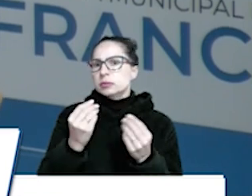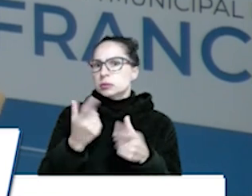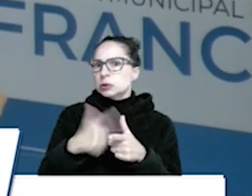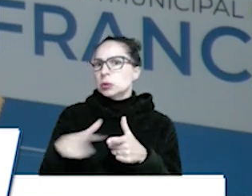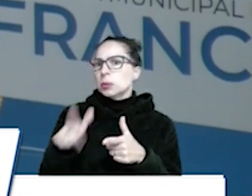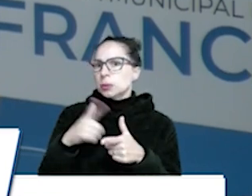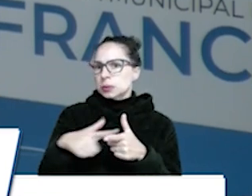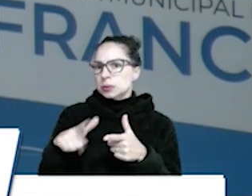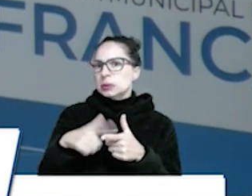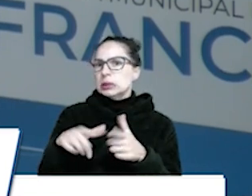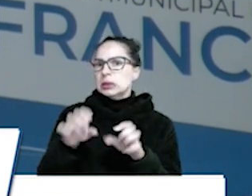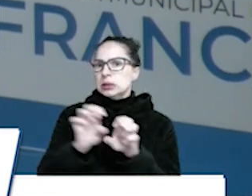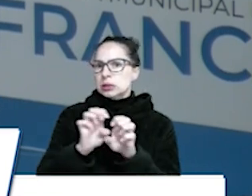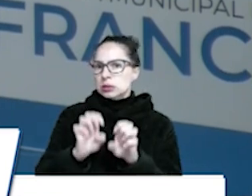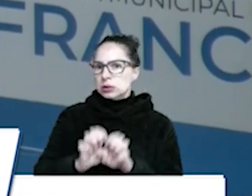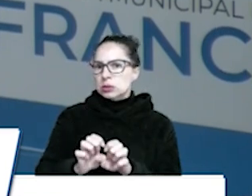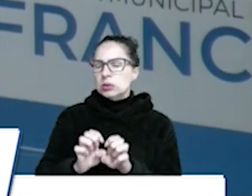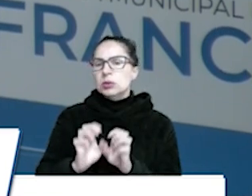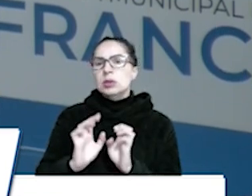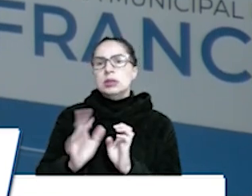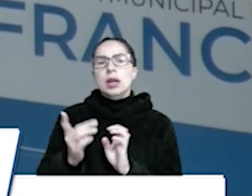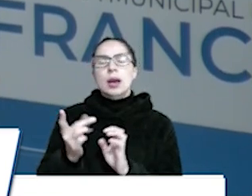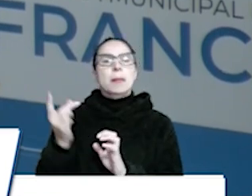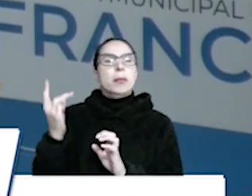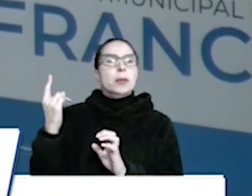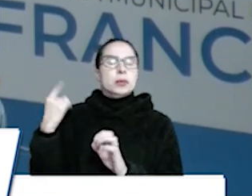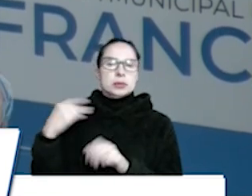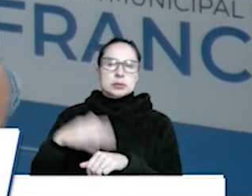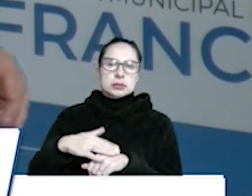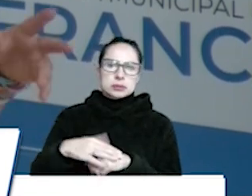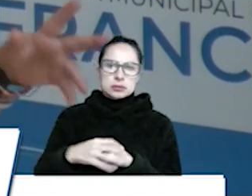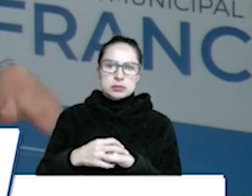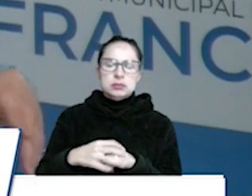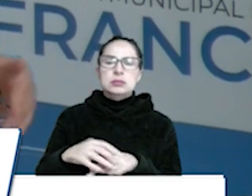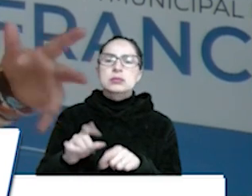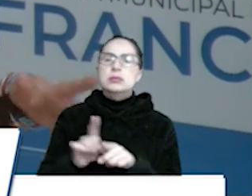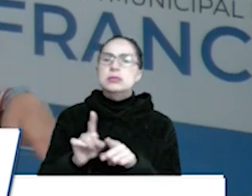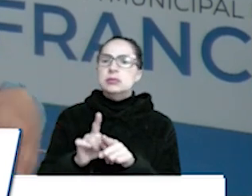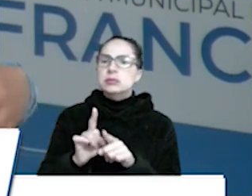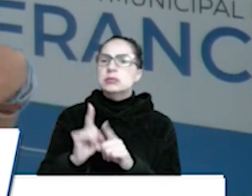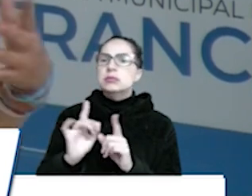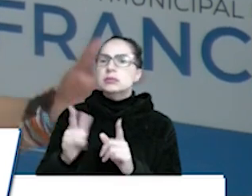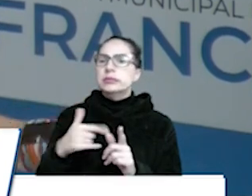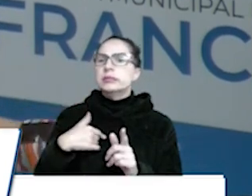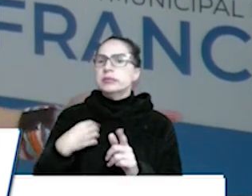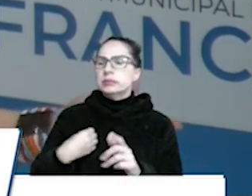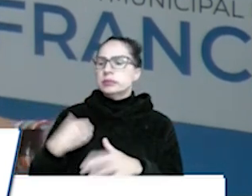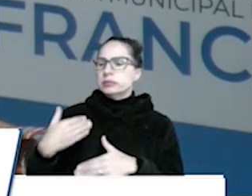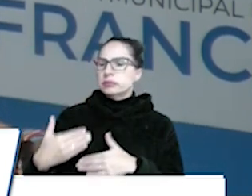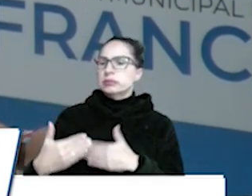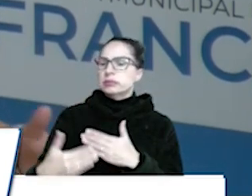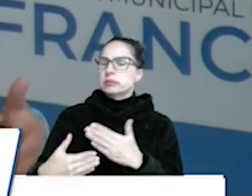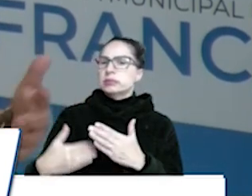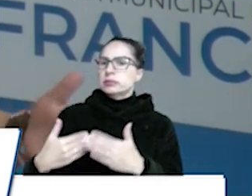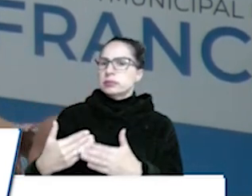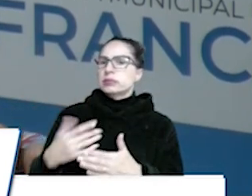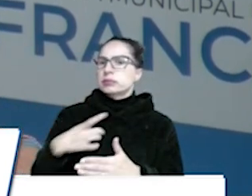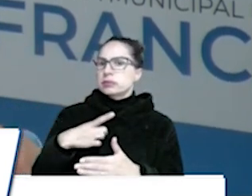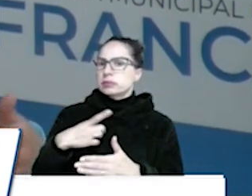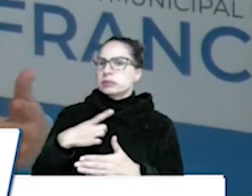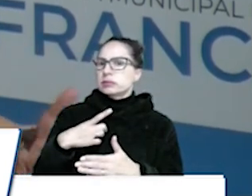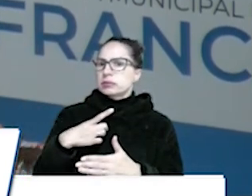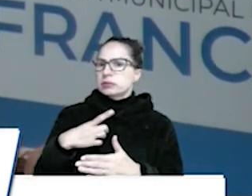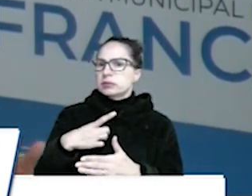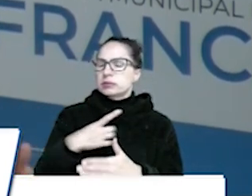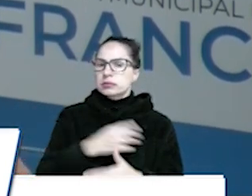estruturais já de muito tempo, inclusive que já percorrem aí alguns mandatos,